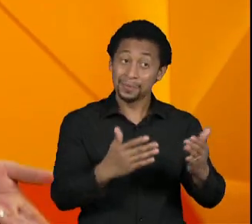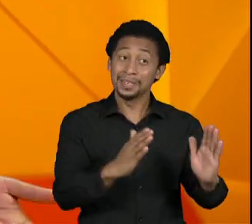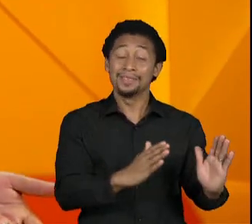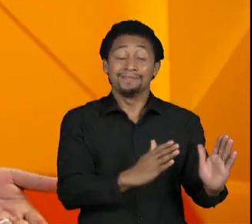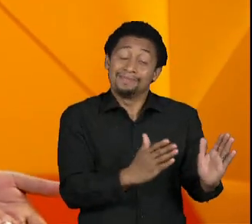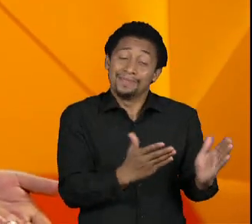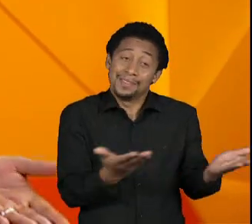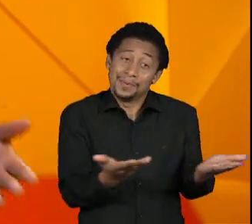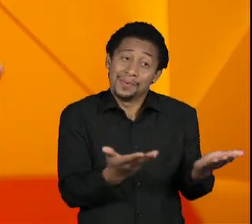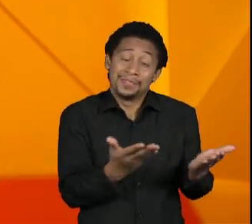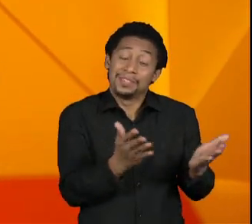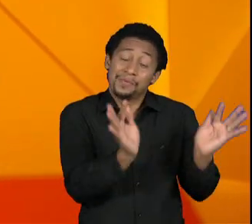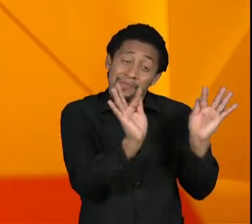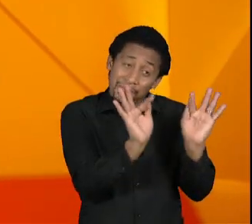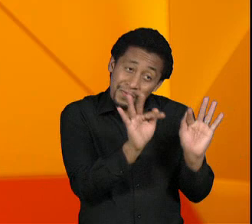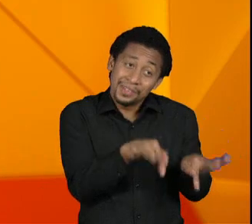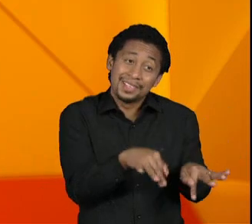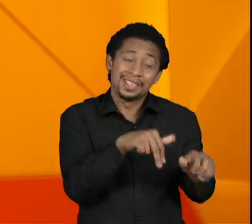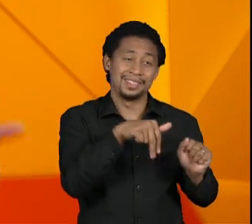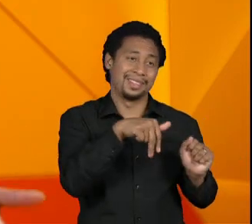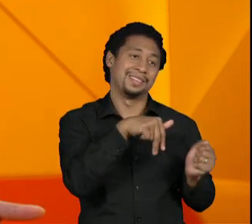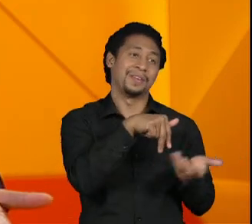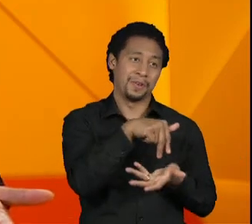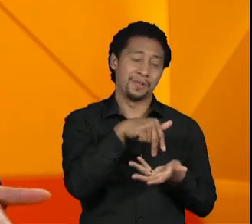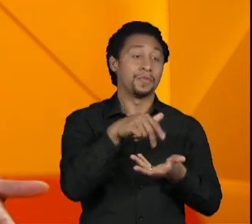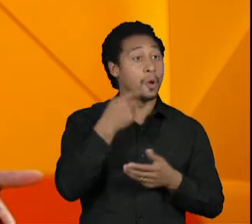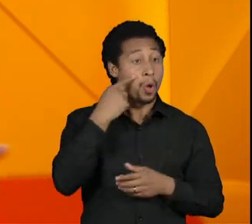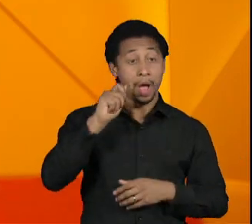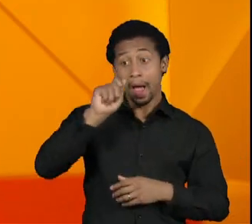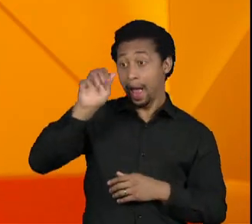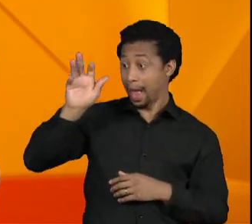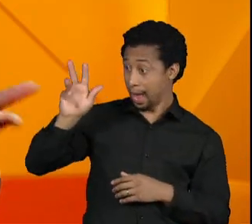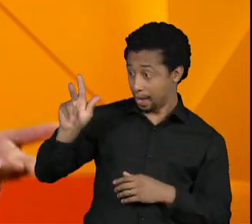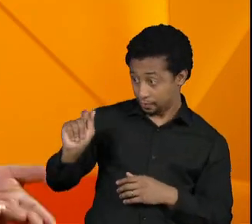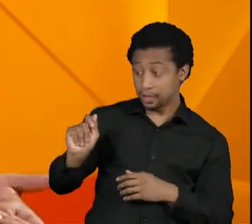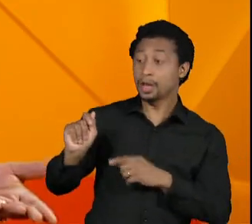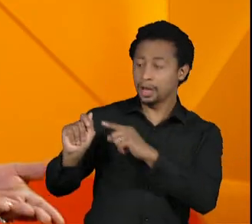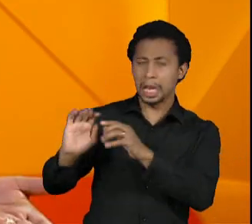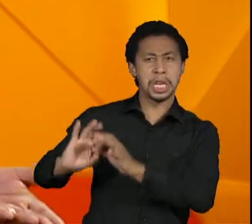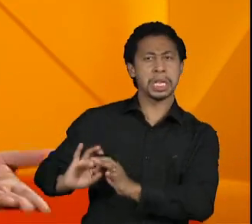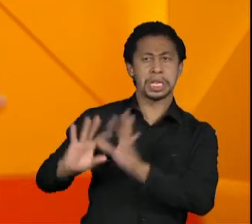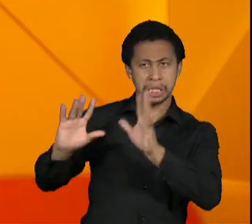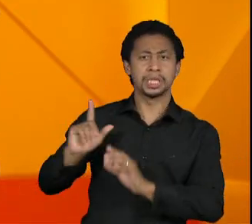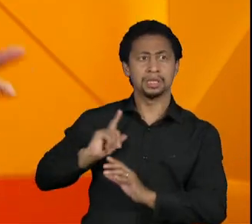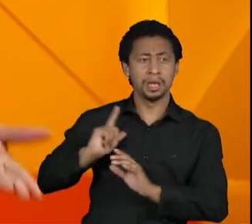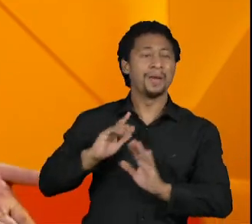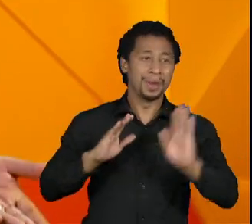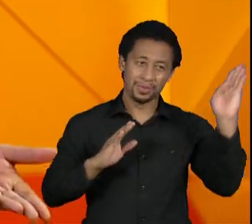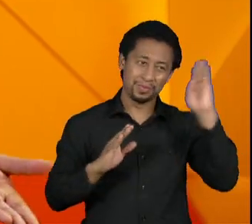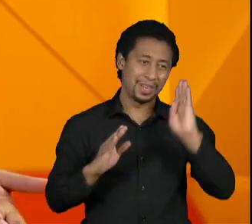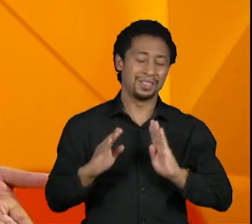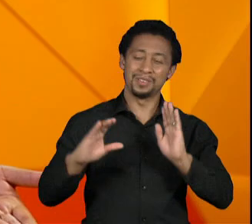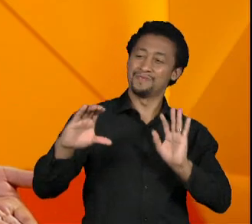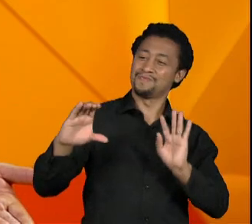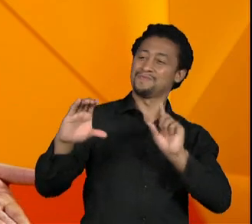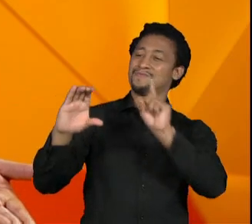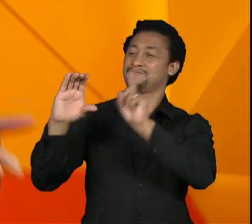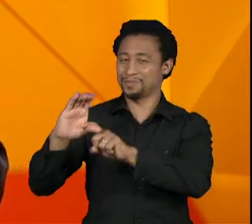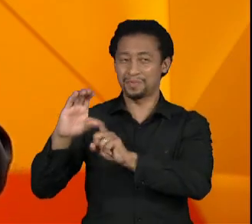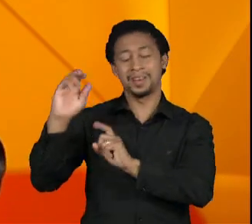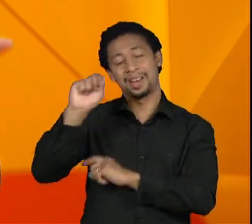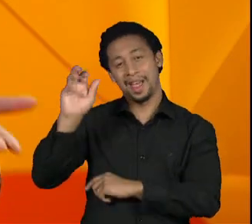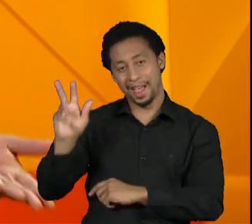o nosso programa de hoje. Existe uma África sem Brasil, mas não existe um Brasil sem um continente